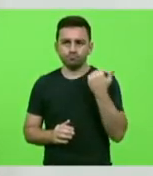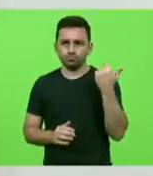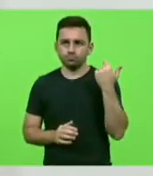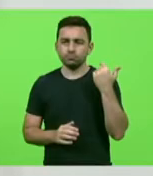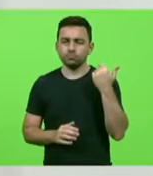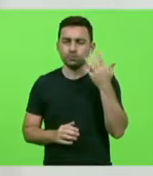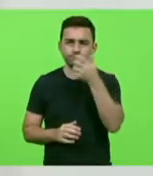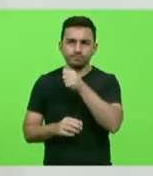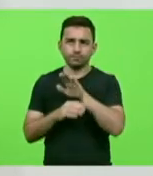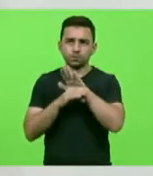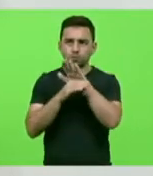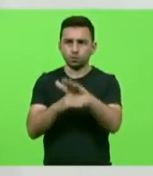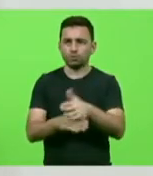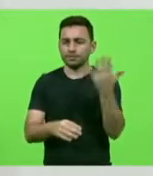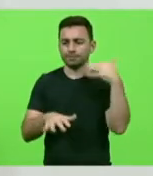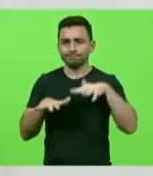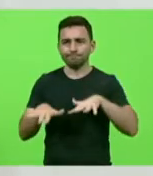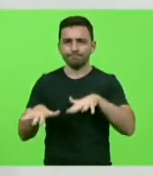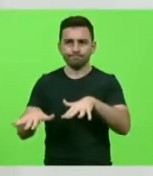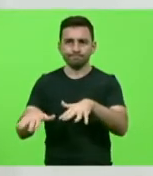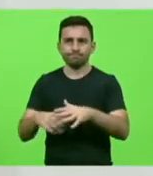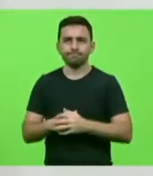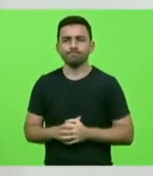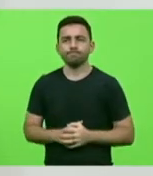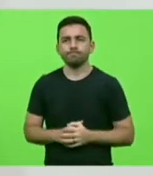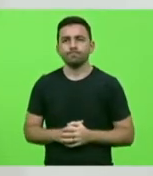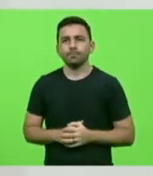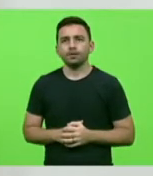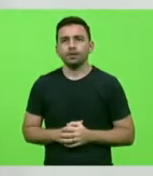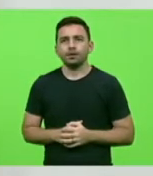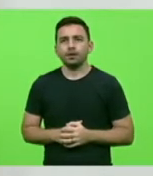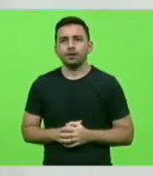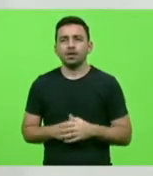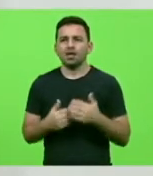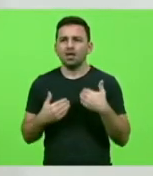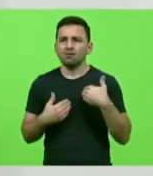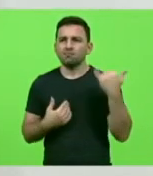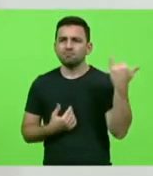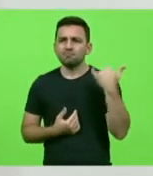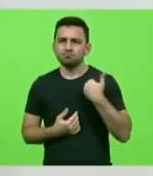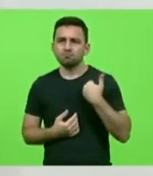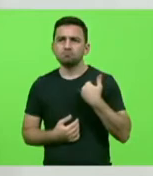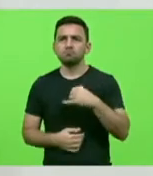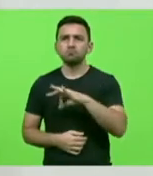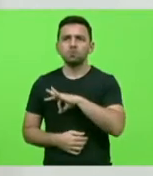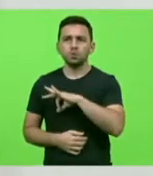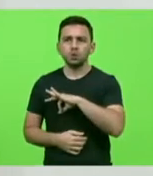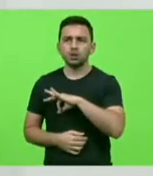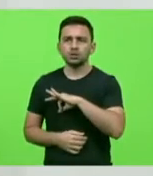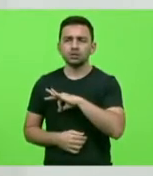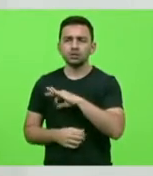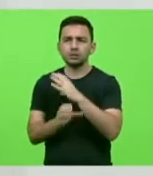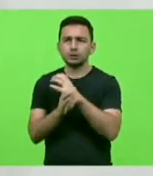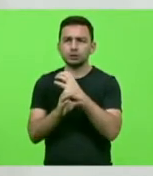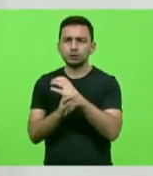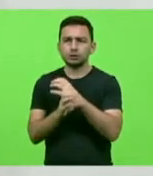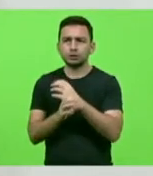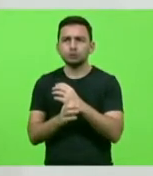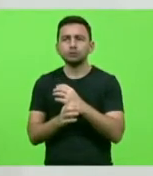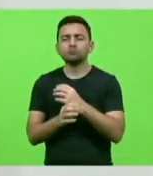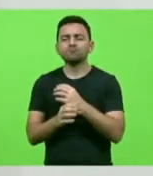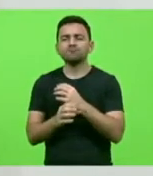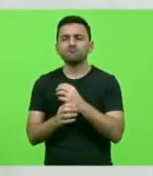movimento naquela época. Então, agora eu soube que a Polícia Civil está entregando